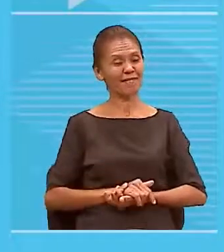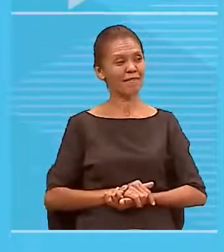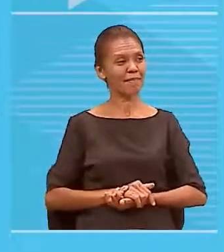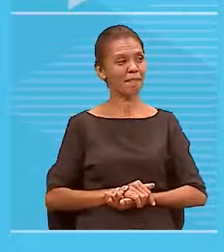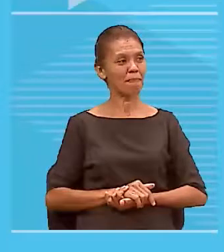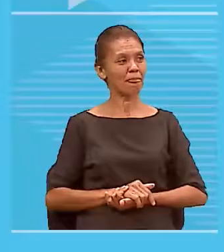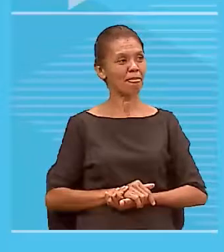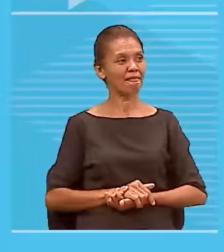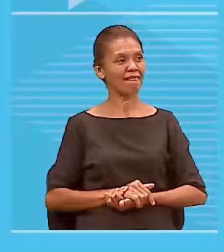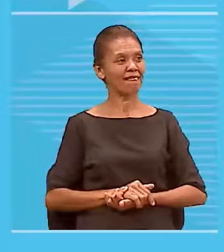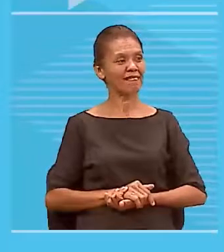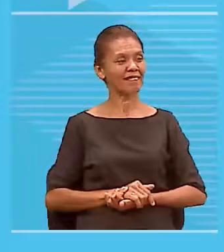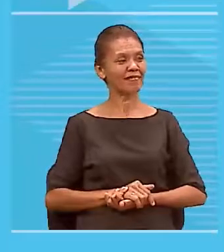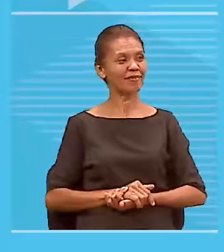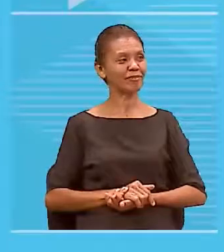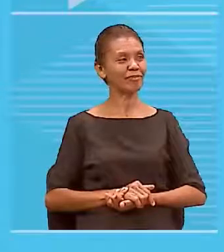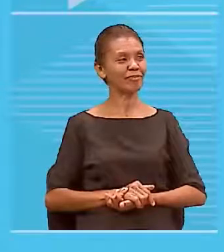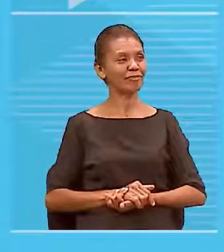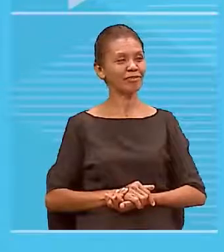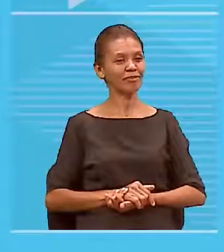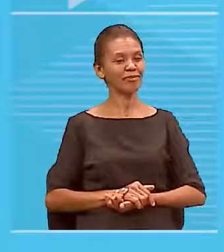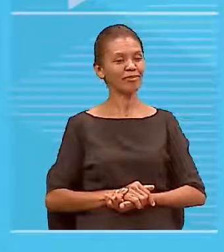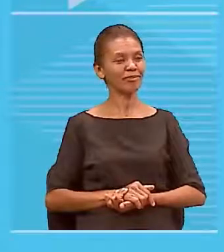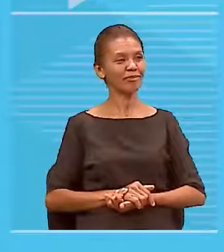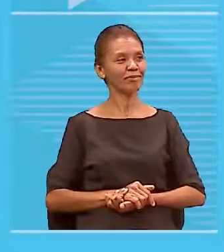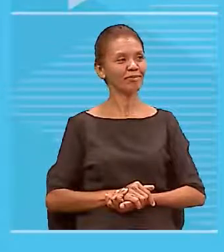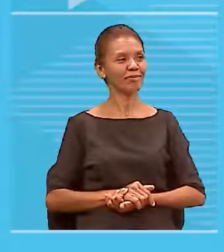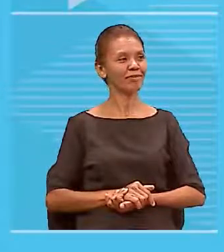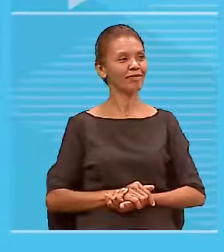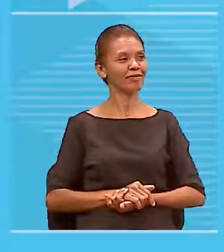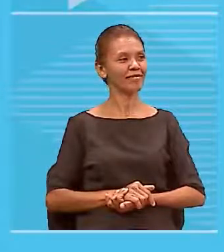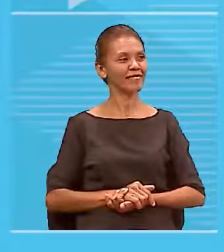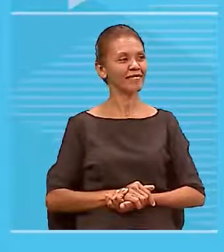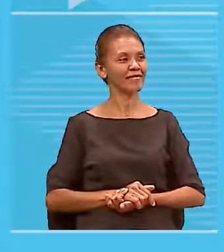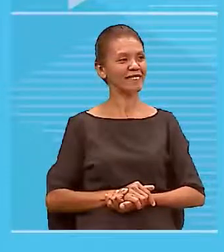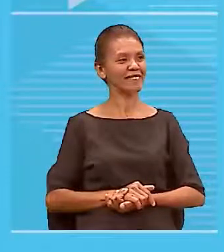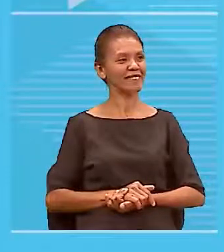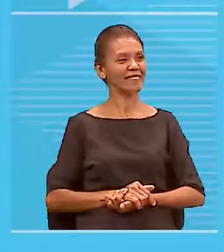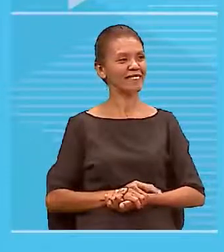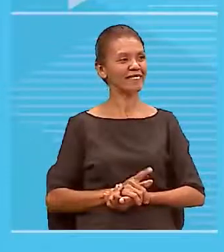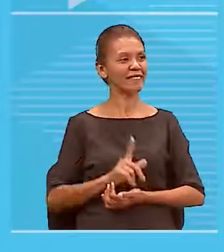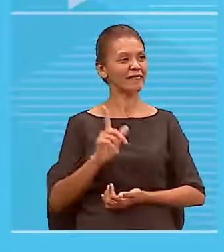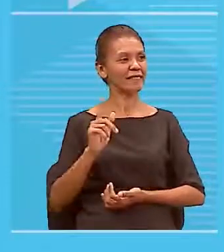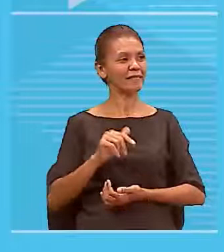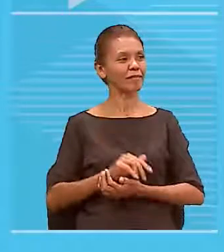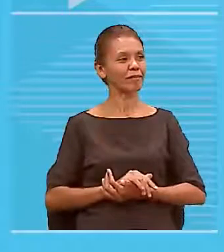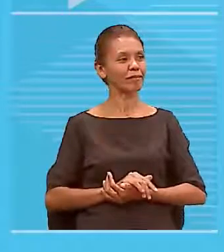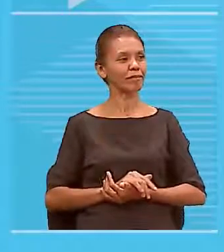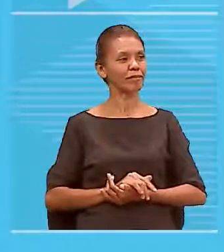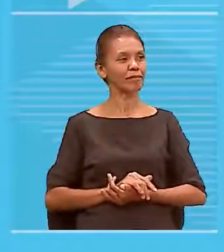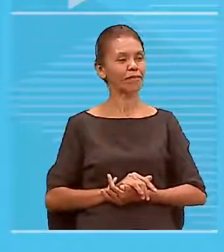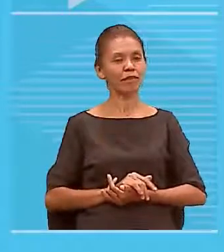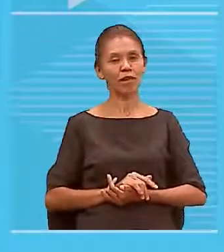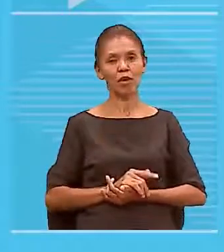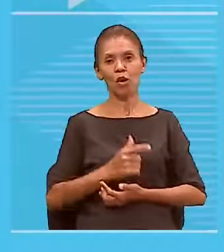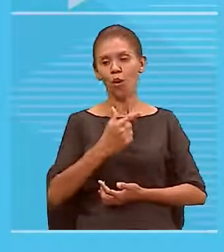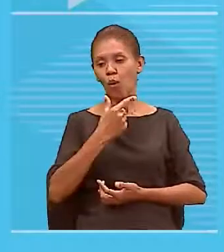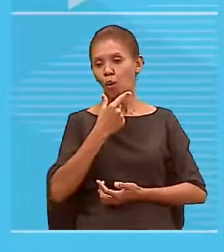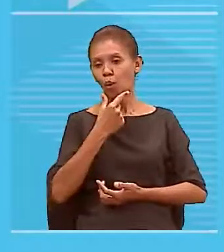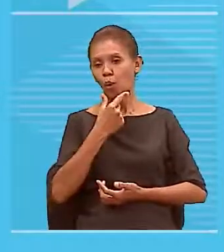bem aí os jogadores se abraçaram aí é um abraçou o outro e se ele é